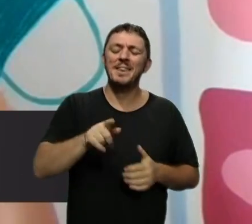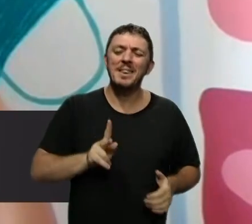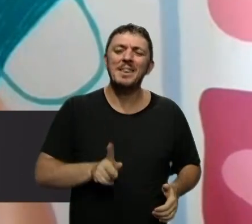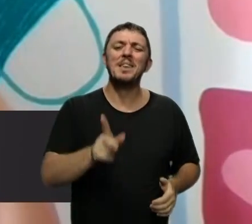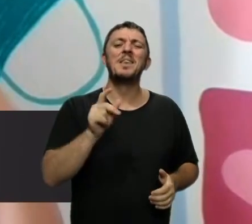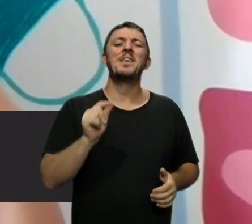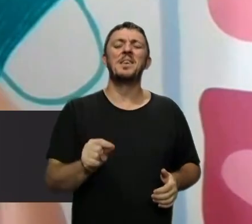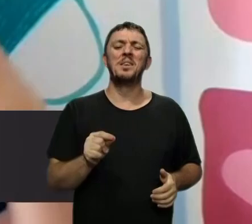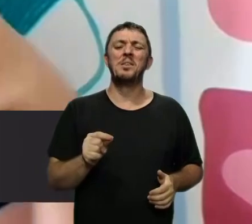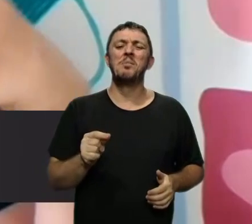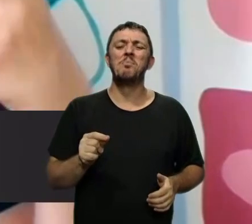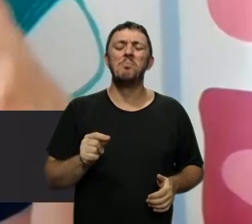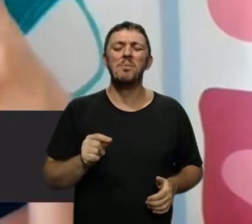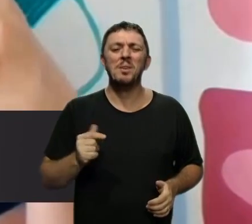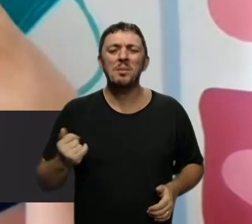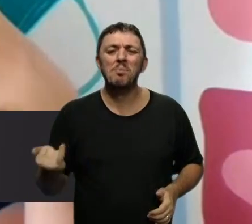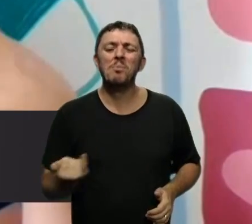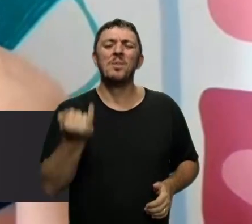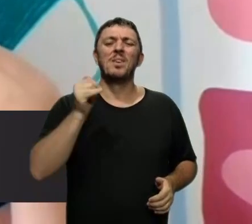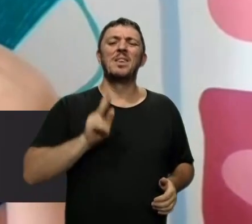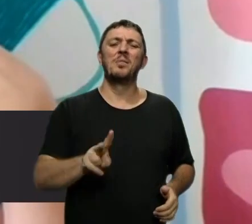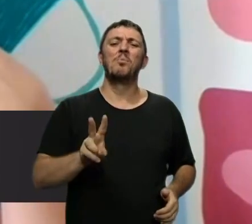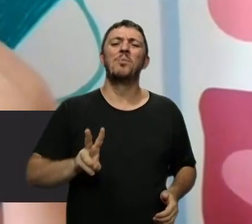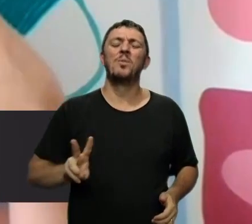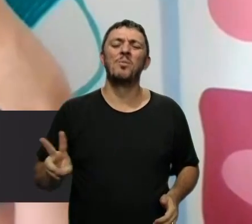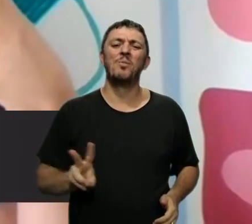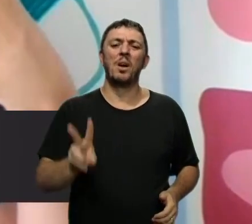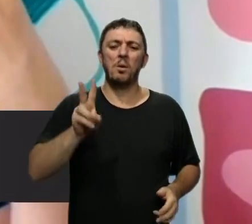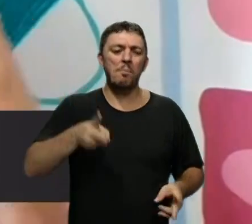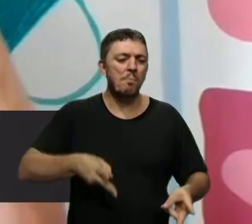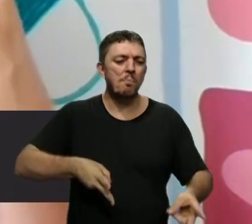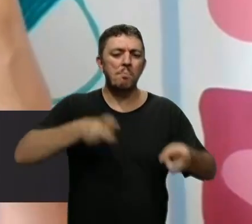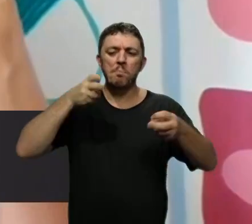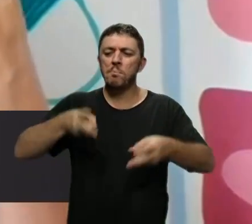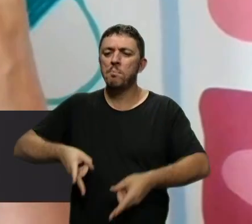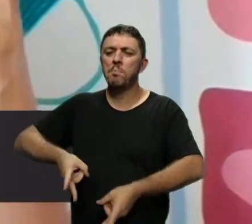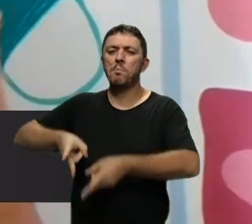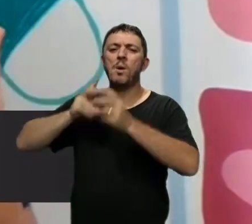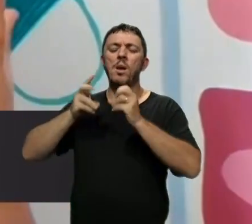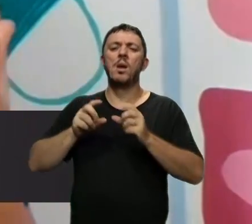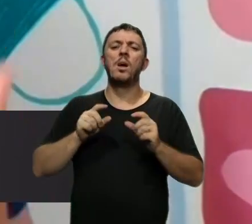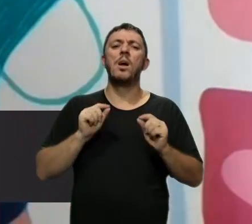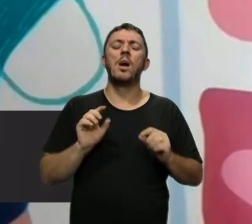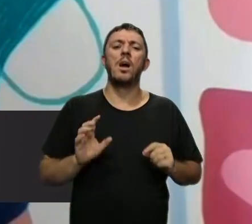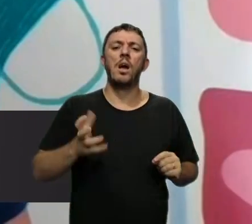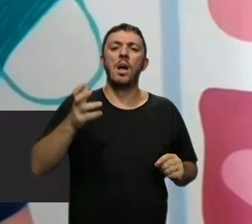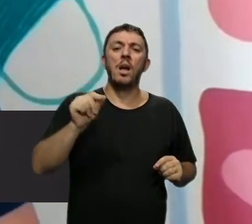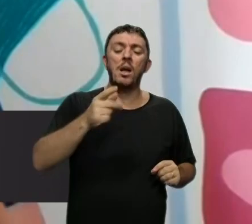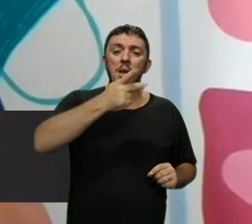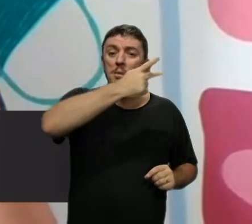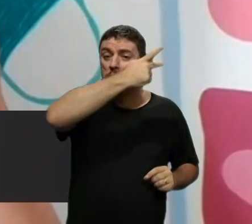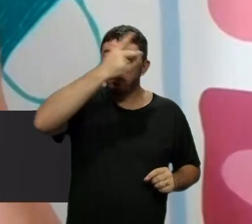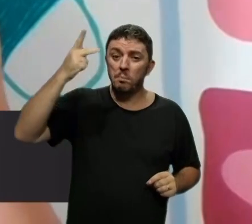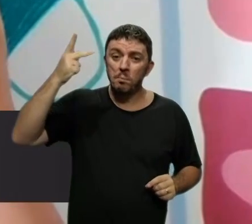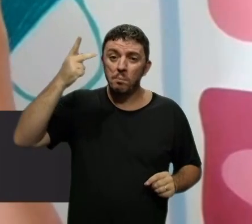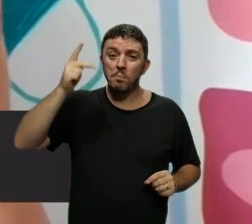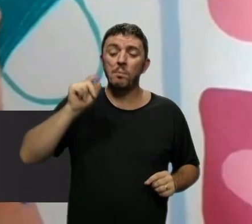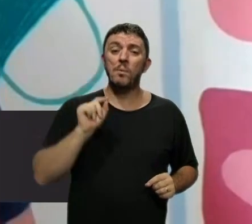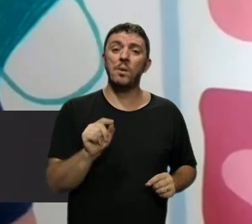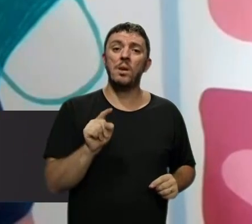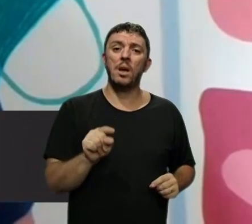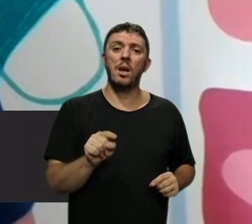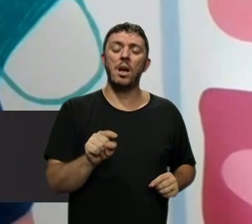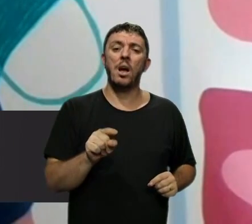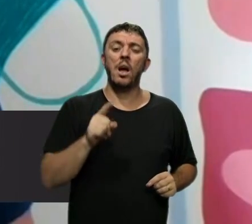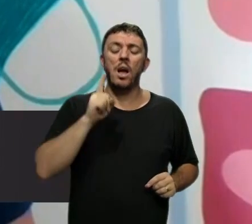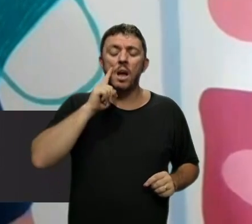perceber o que acontece quando essa pessoa está sendo atravessada por